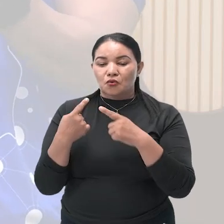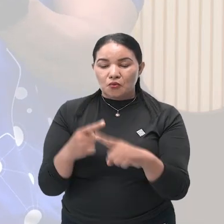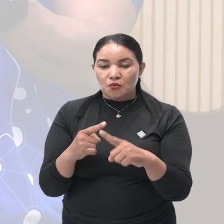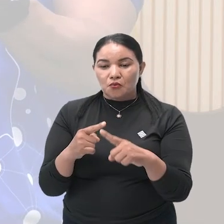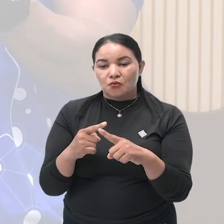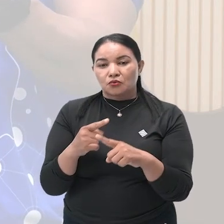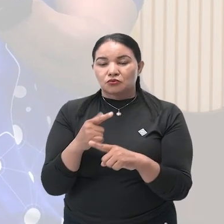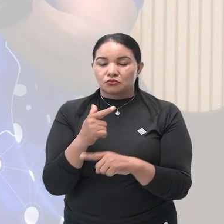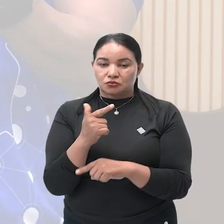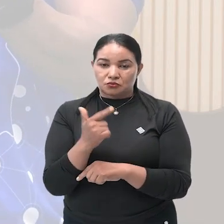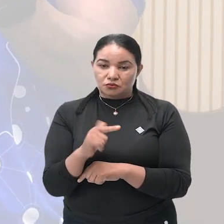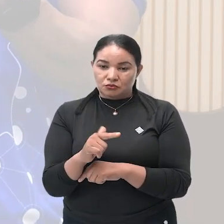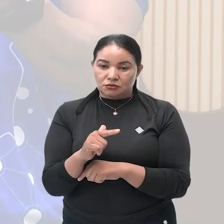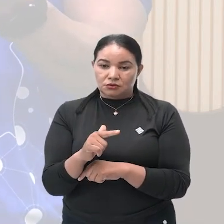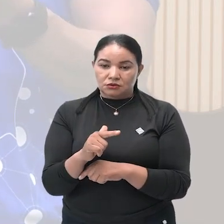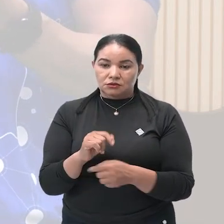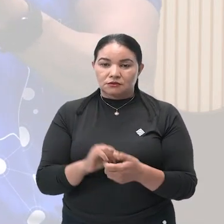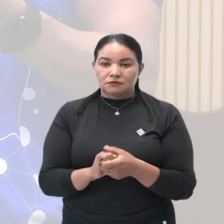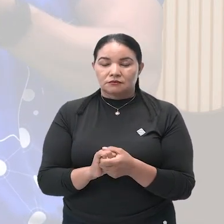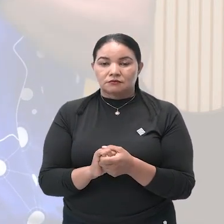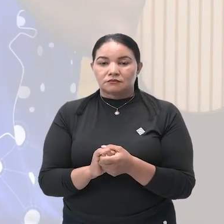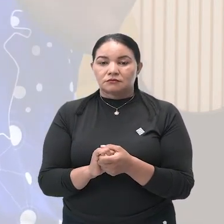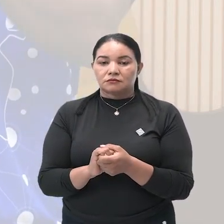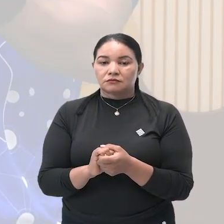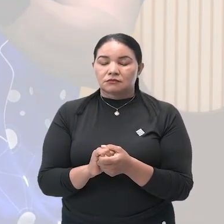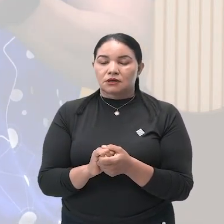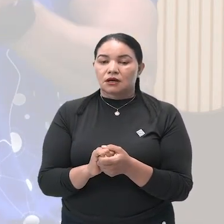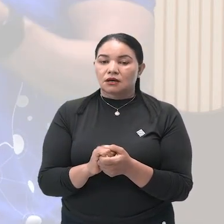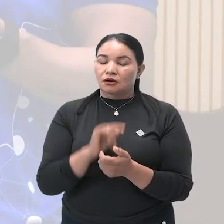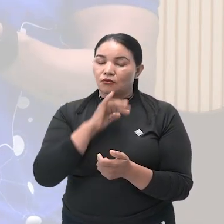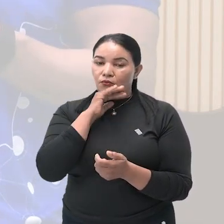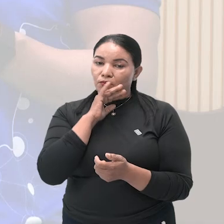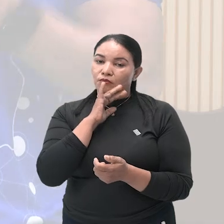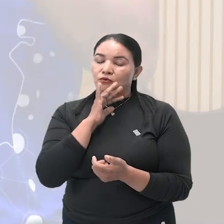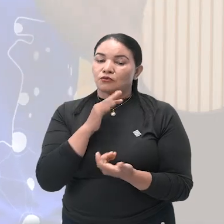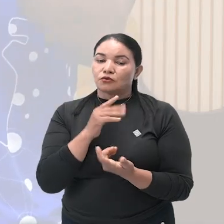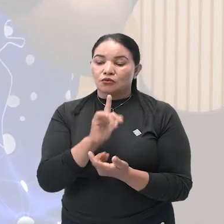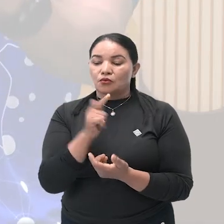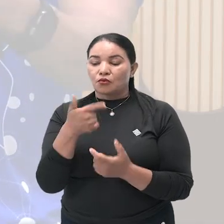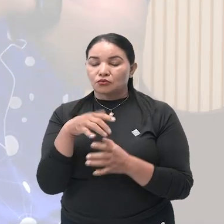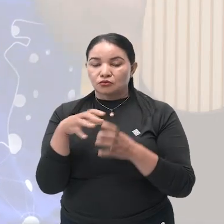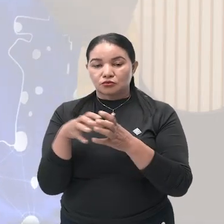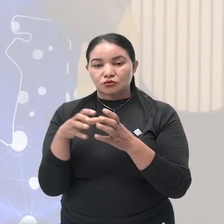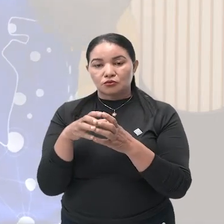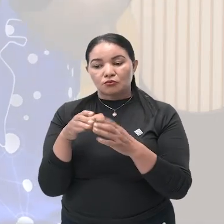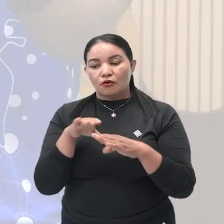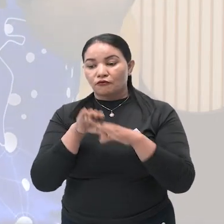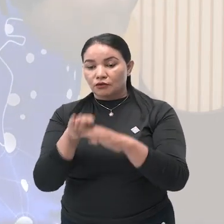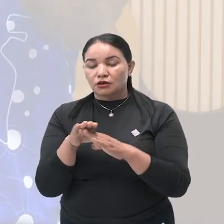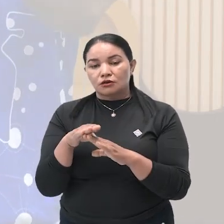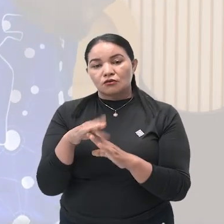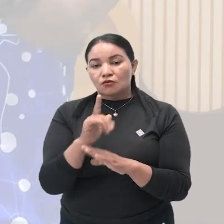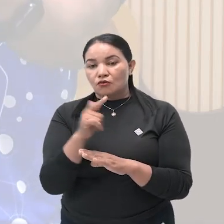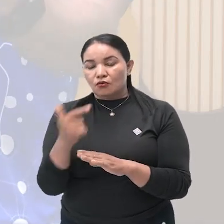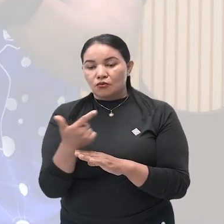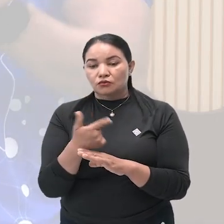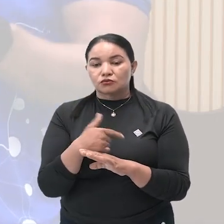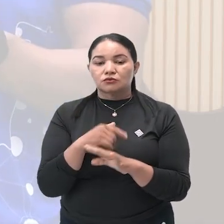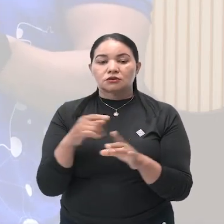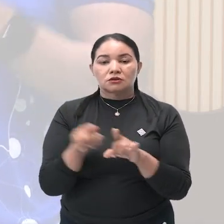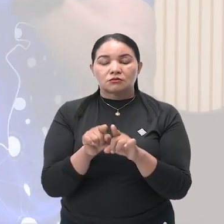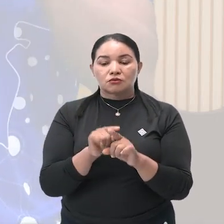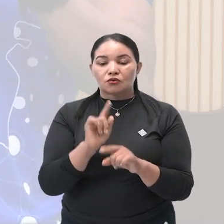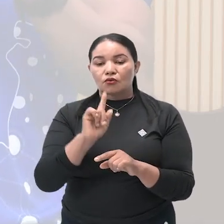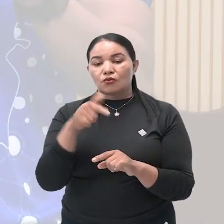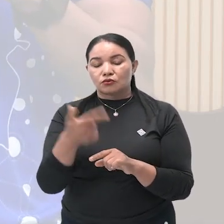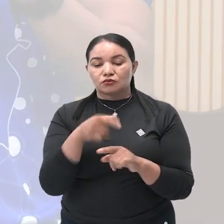a gente não está ali, tipo, sendo uma pessoa ruim com relação aos outros grupos, às outras comunidades, a outros povos também,